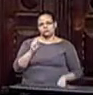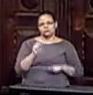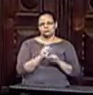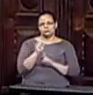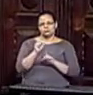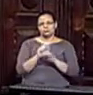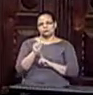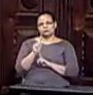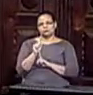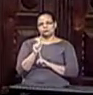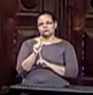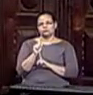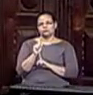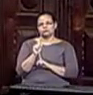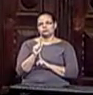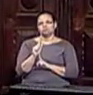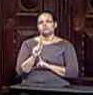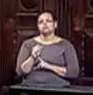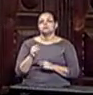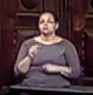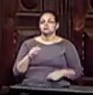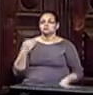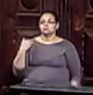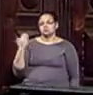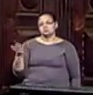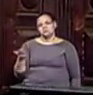vezes. De um lado,